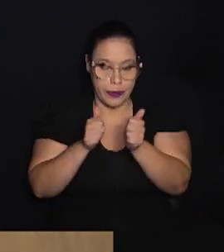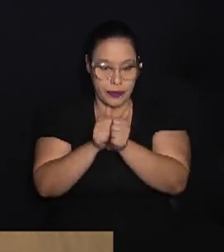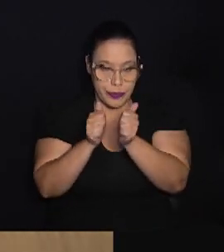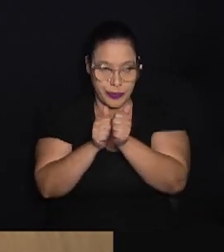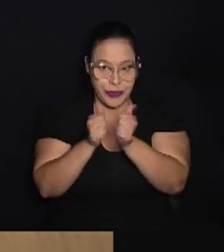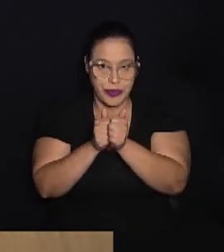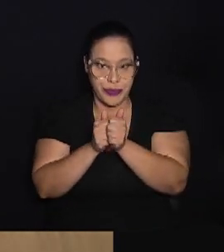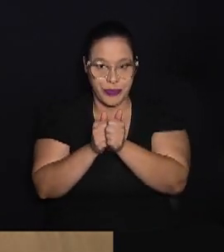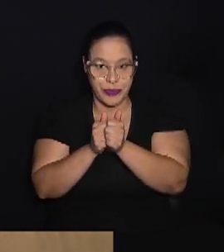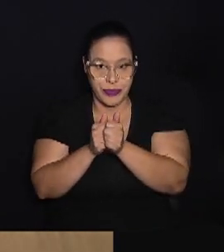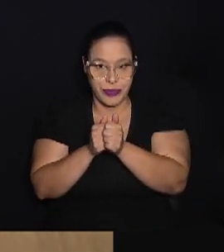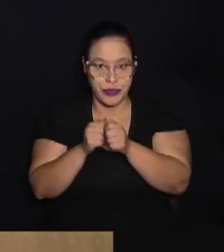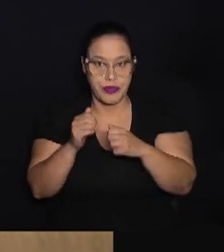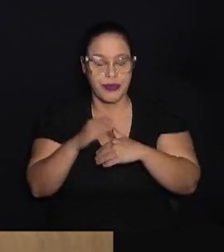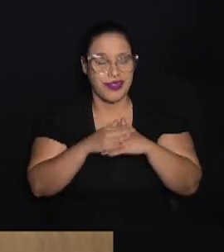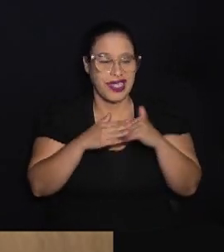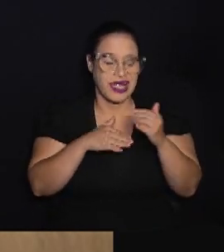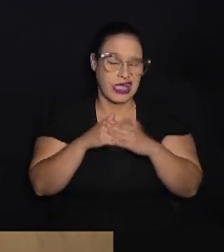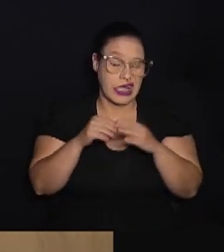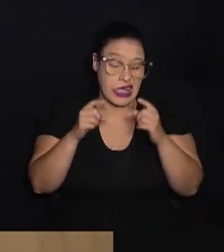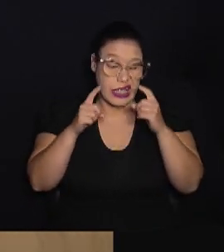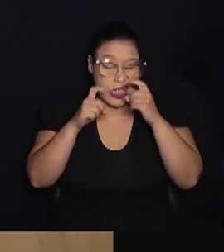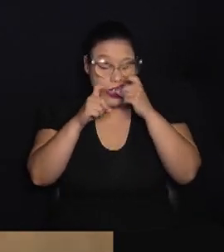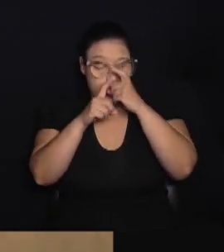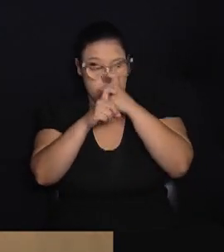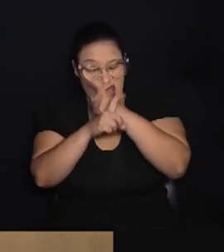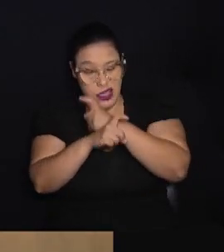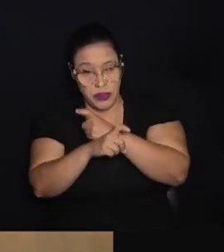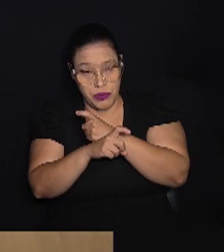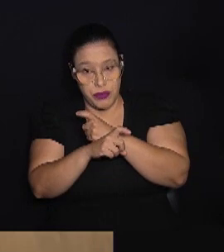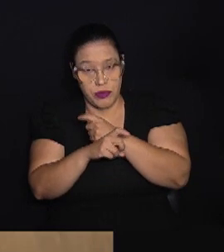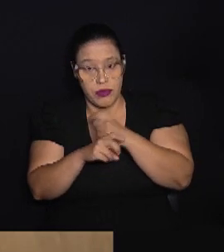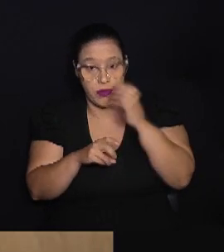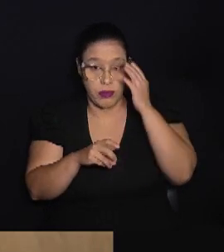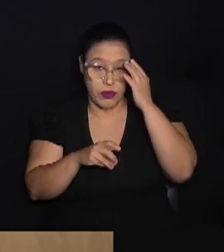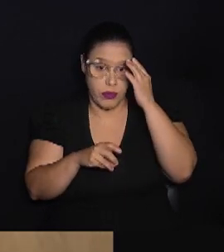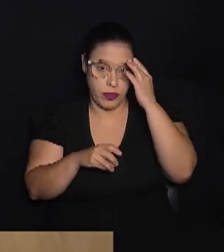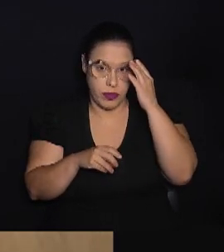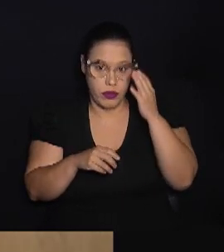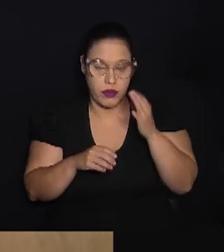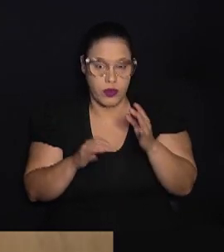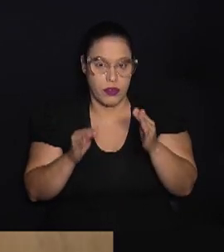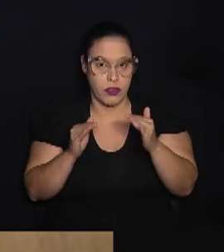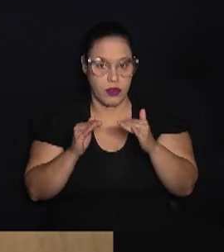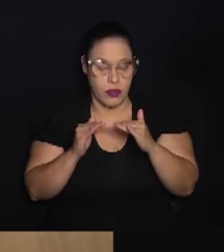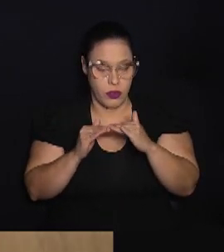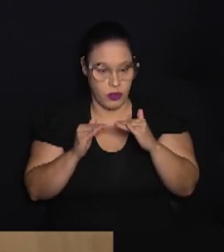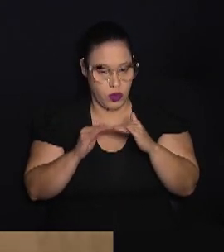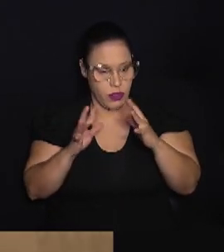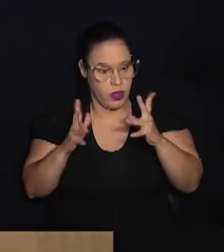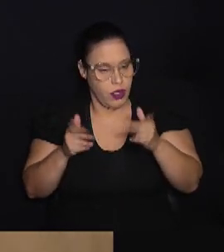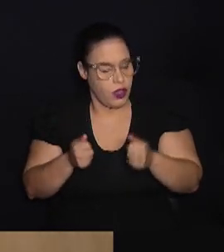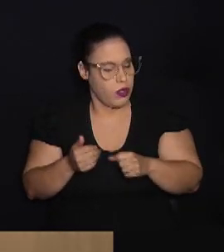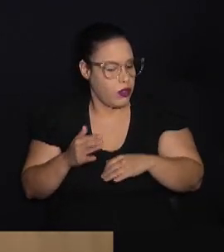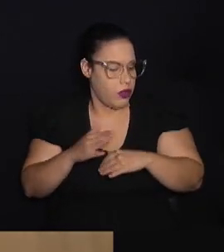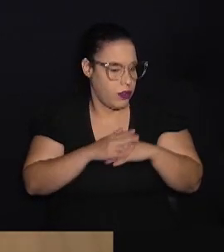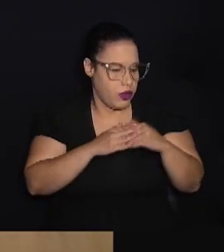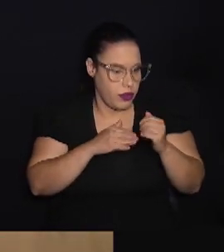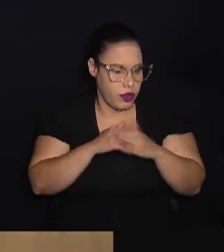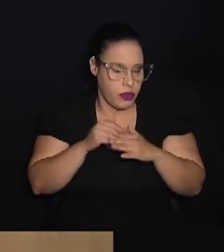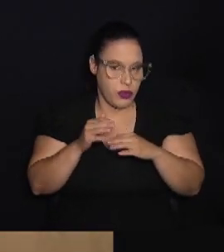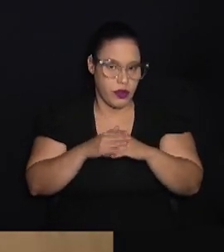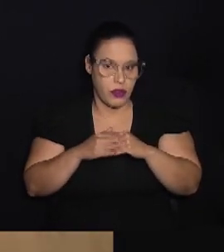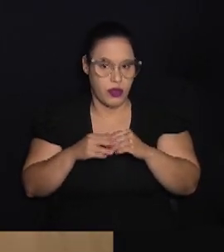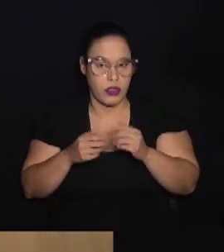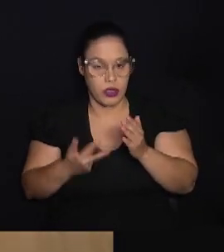o tratamento vai se tornando mais complexo. Por vezes, a gente tem que fazer uma combinação de várias modalidades de tratamento, de